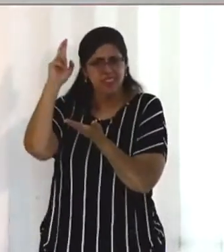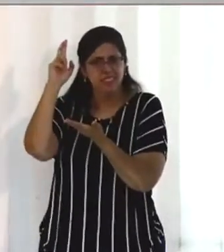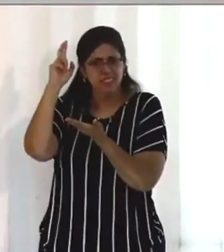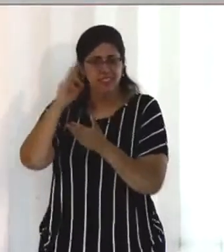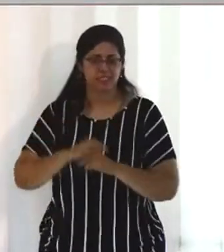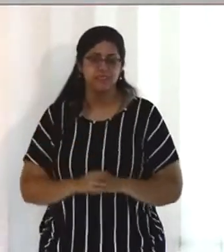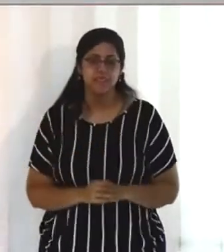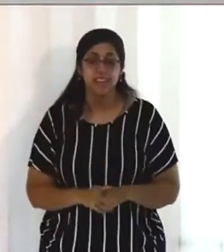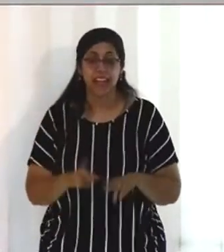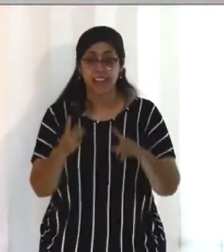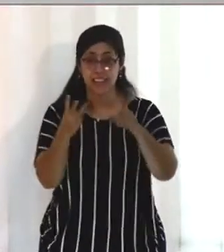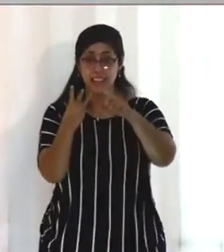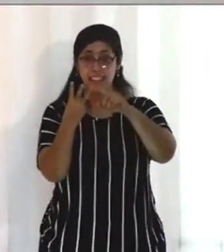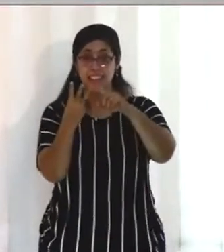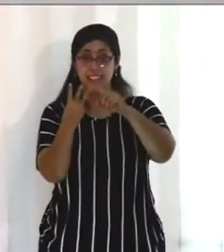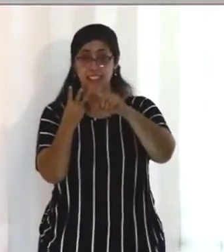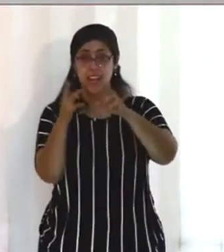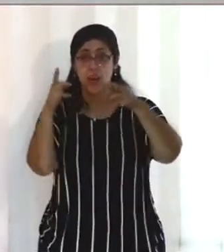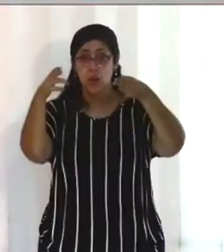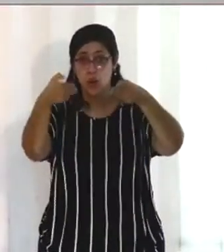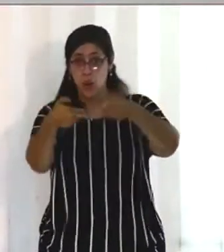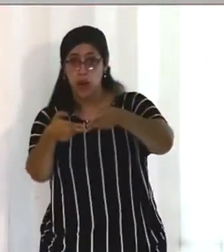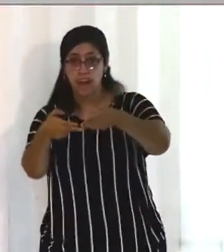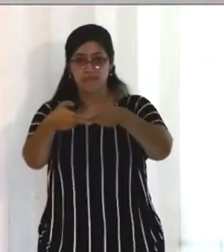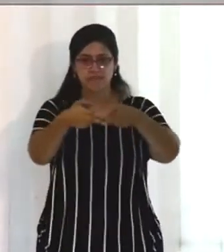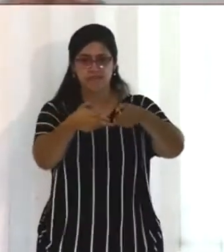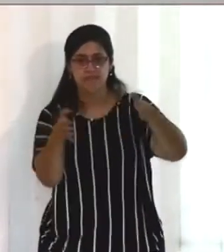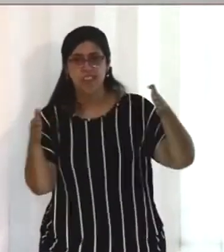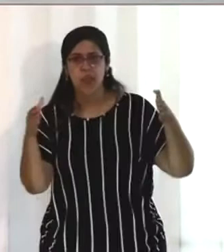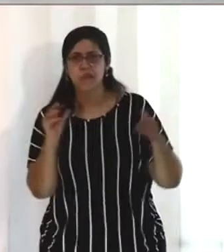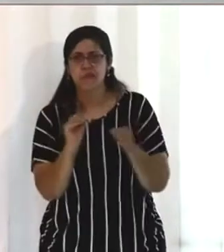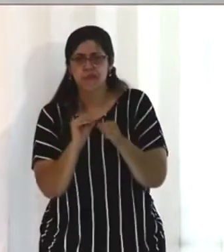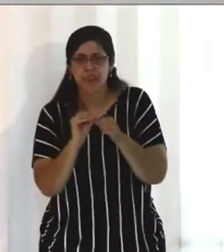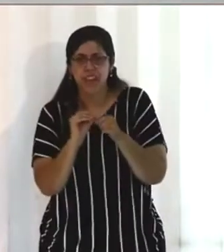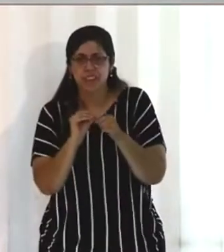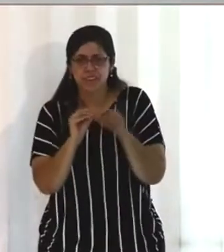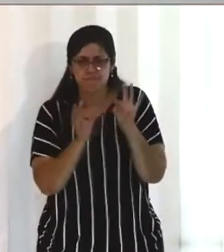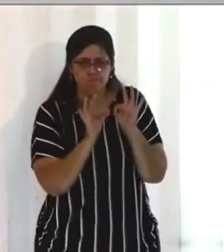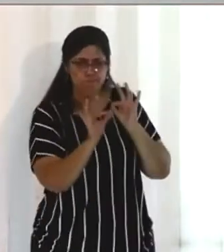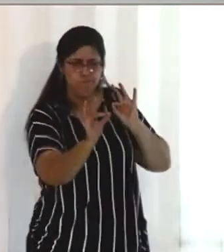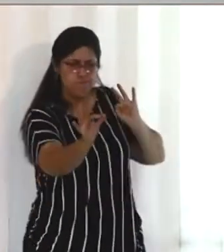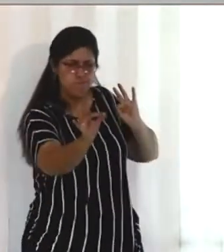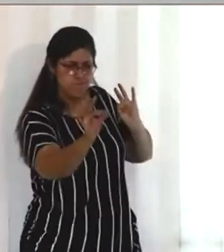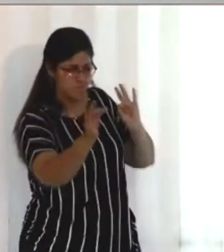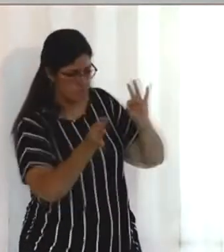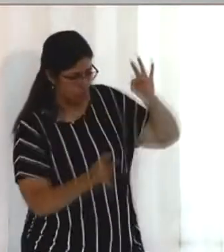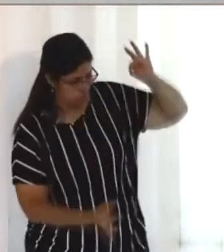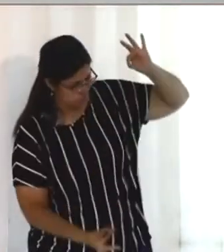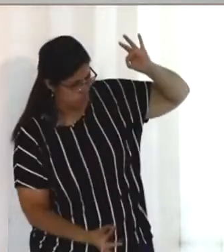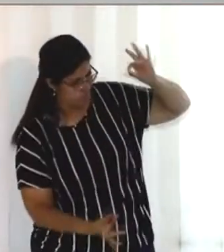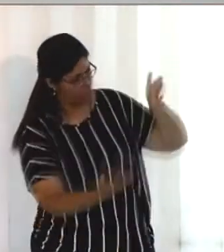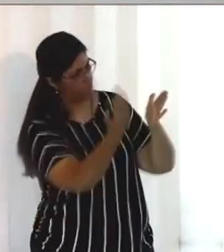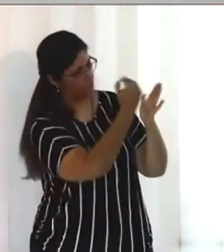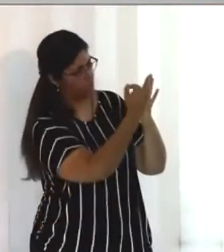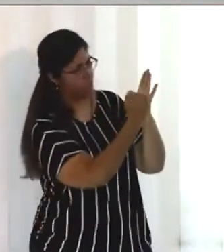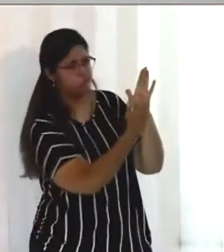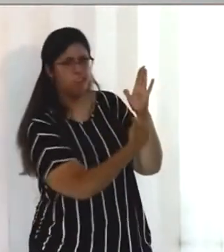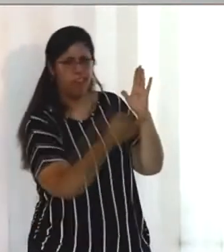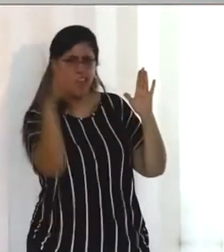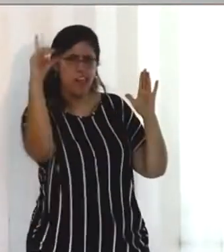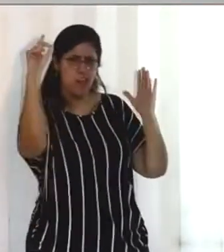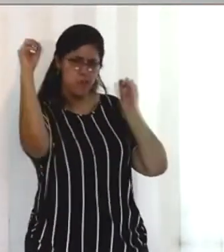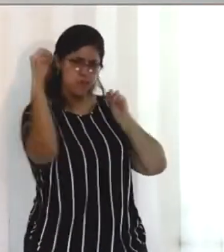arca, porque ele também foi orientado a fazer essa arca. Por que será, criança, que Noé fez